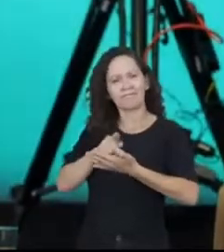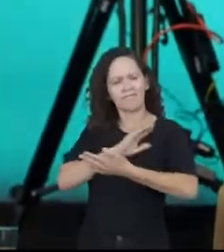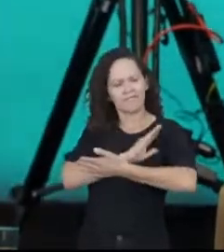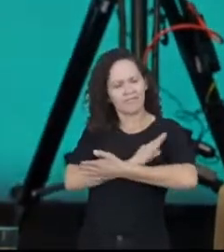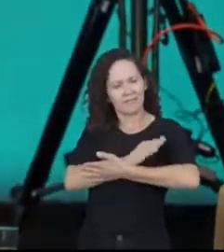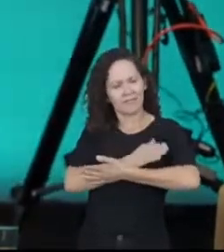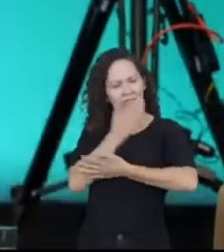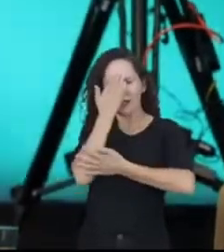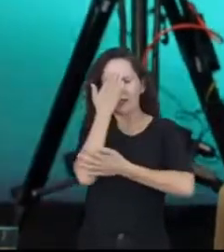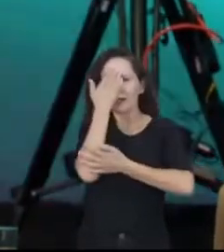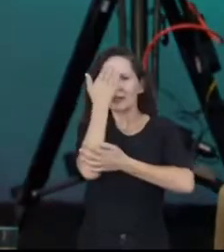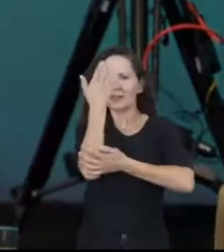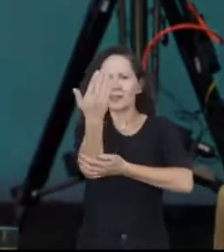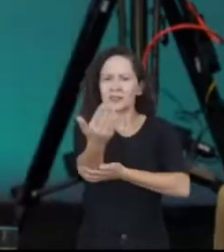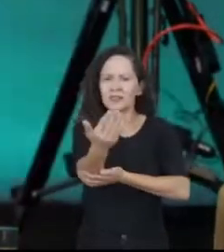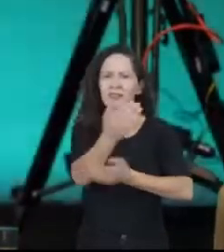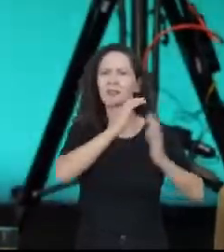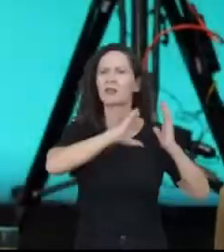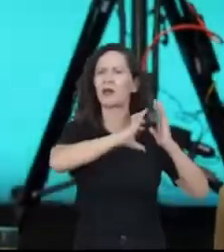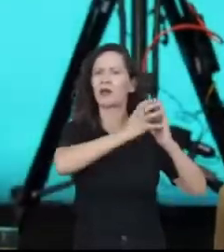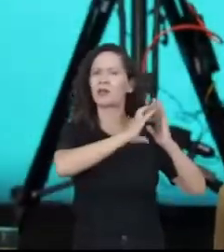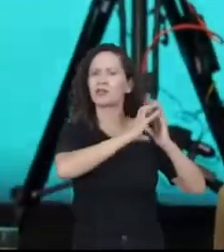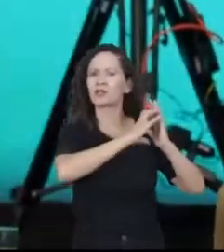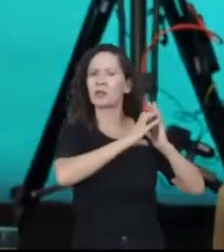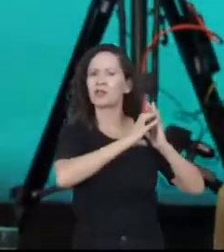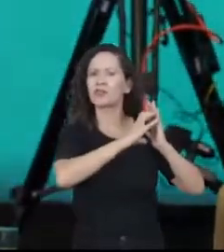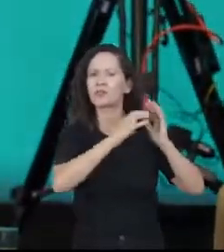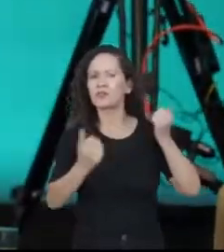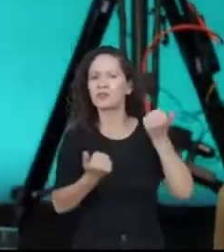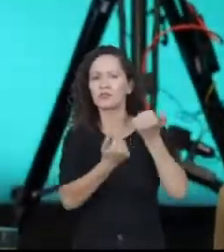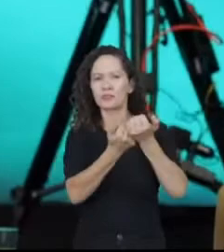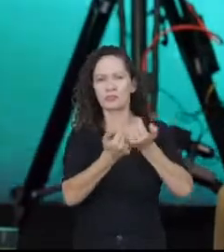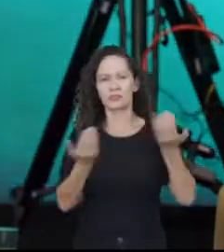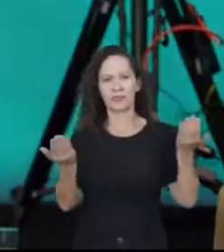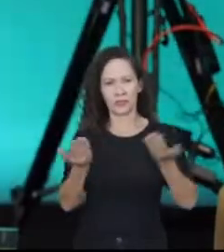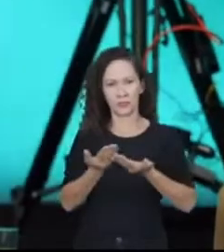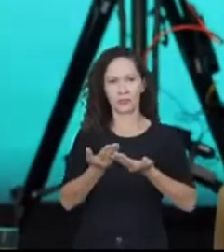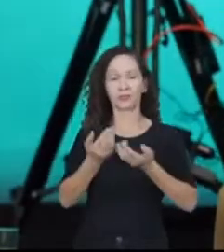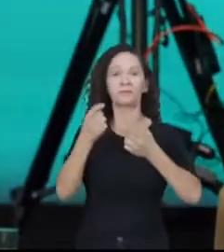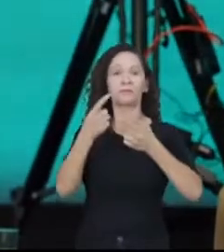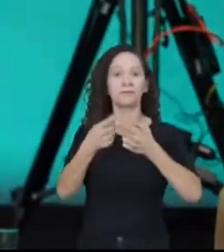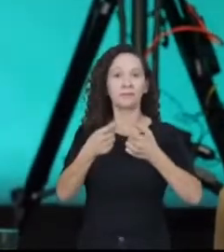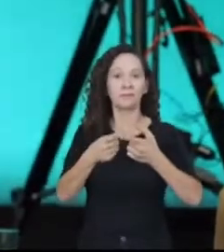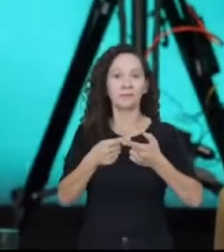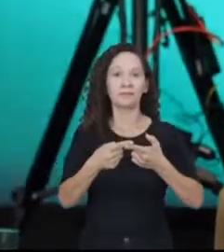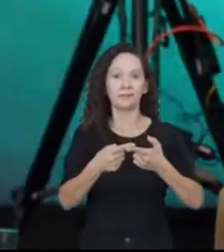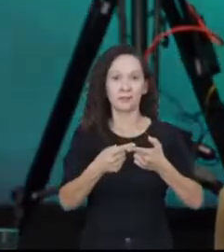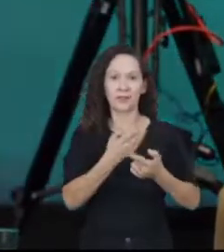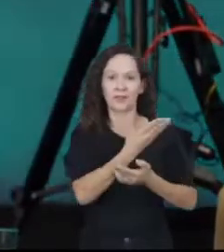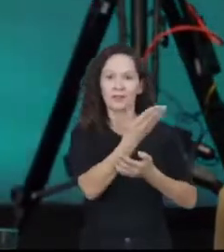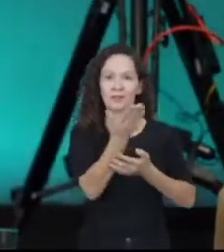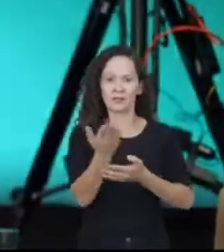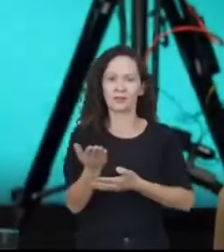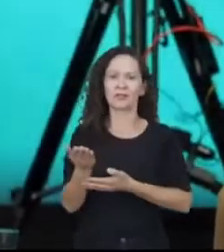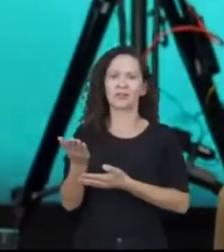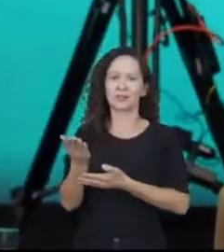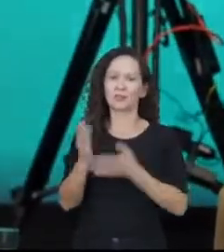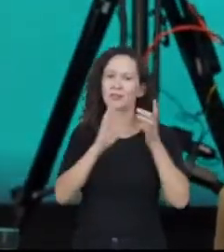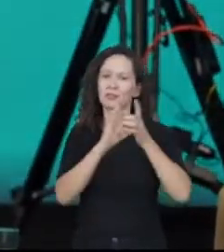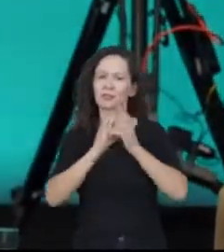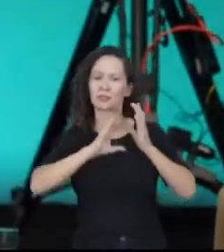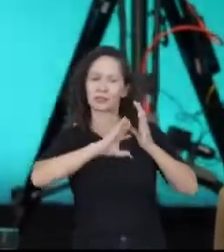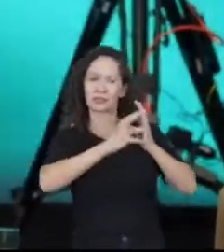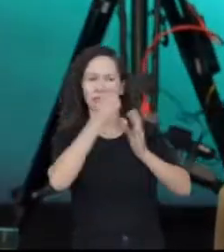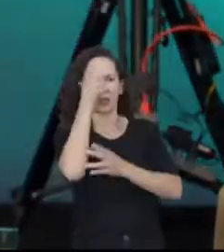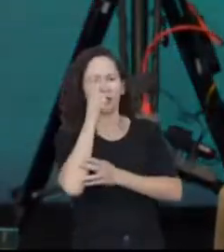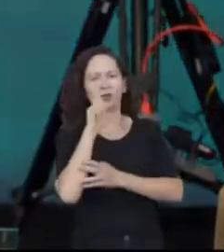aos partidos que estão nos apoiando, porque, com vocês, a vitória será